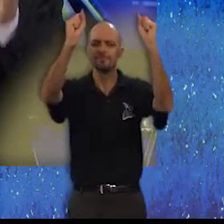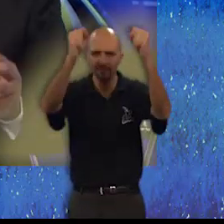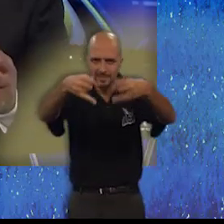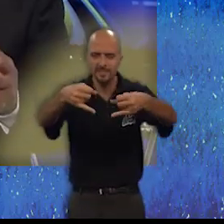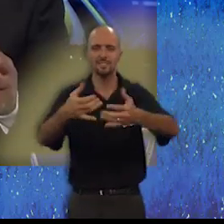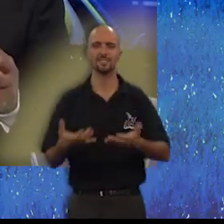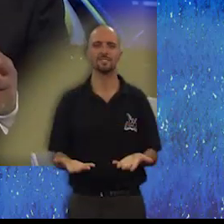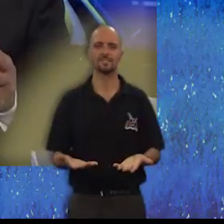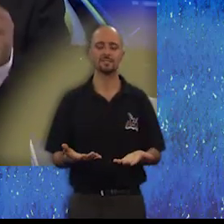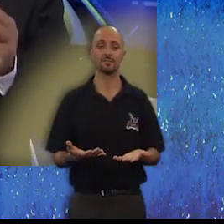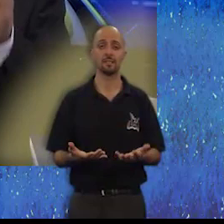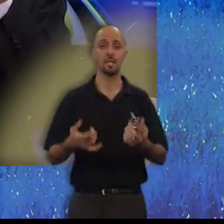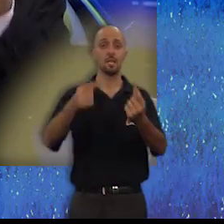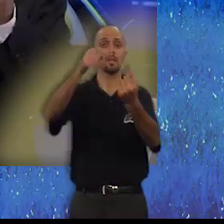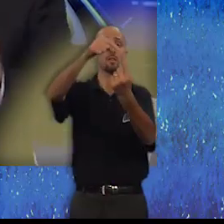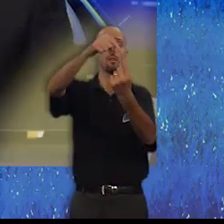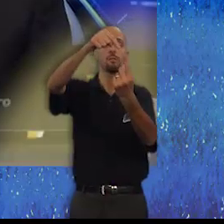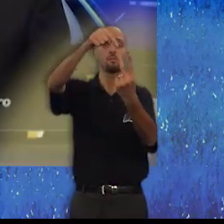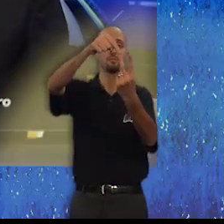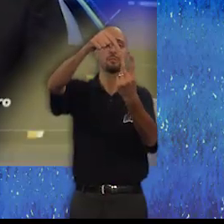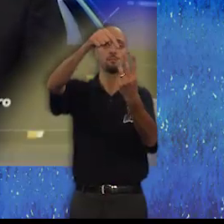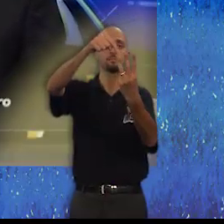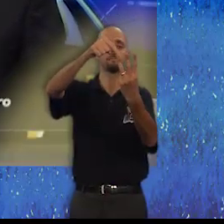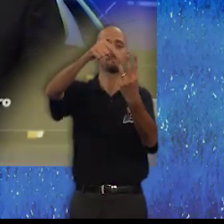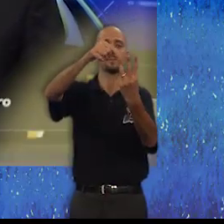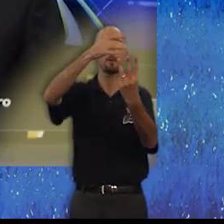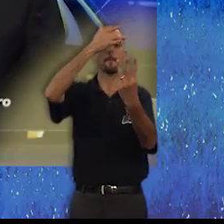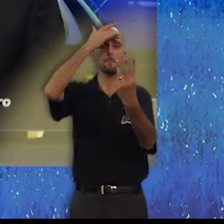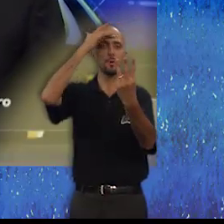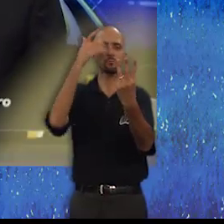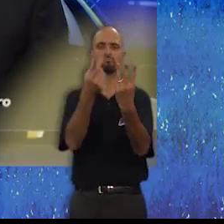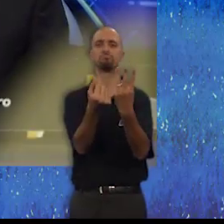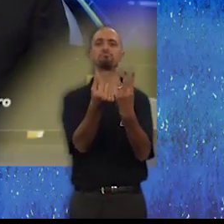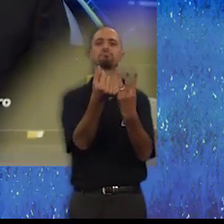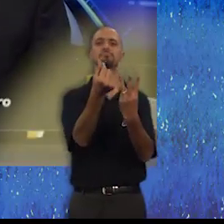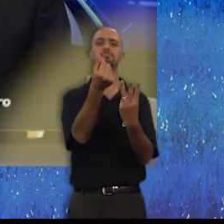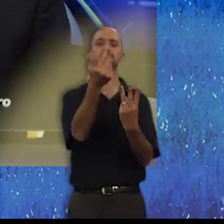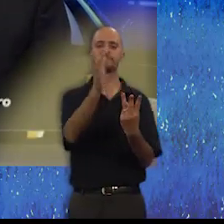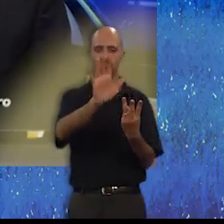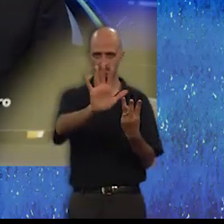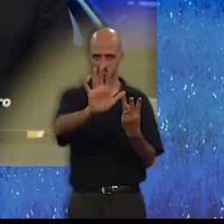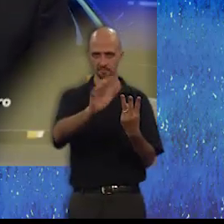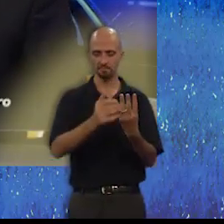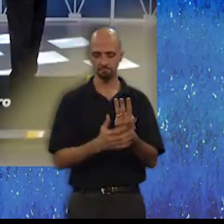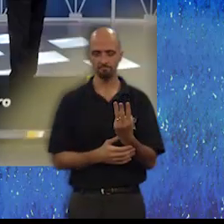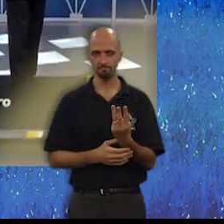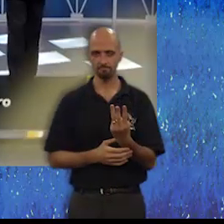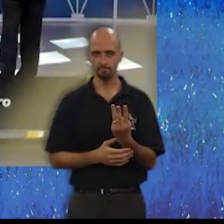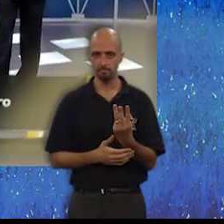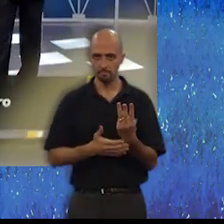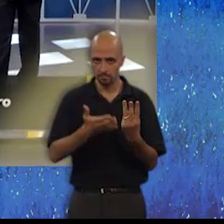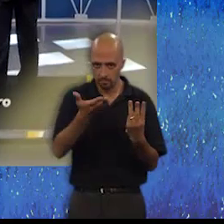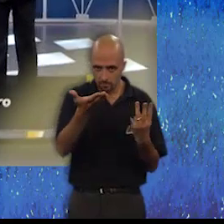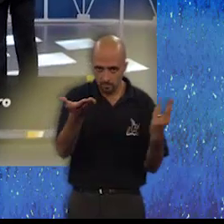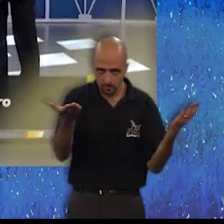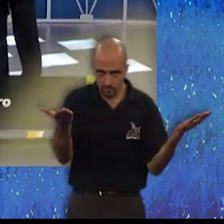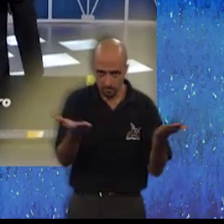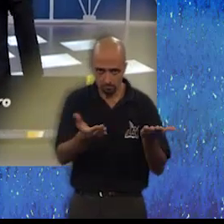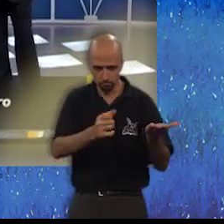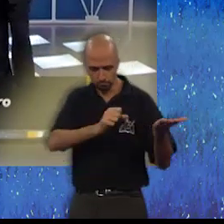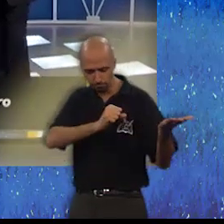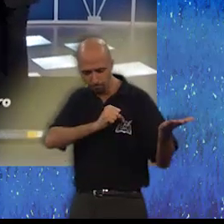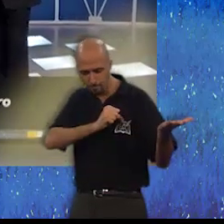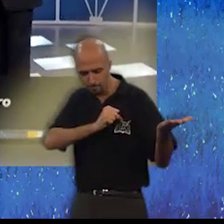pessoas ricas. Pelo menos 3 casos nós vamos analisar hoje dentro da Bíblia Sagrada. Prepare então